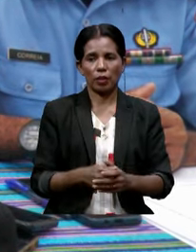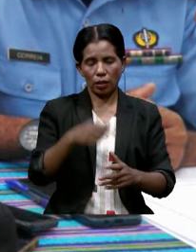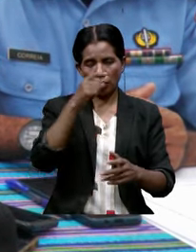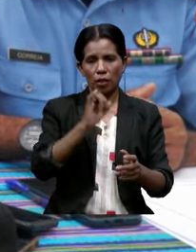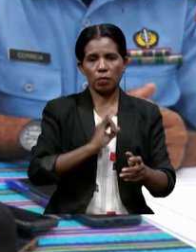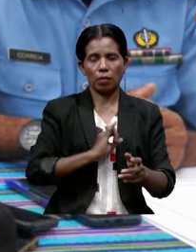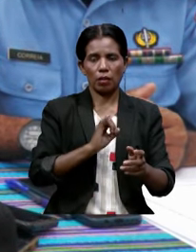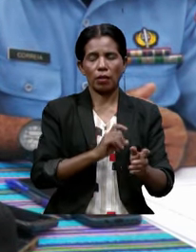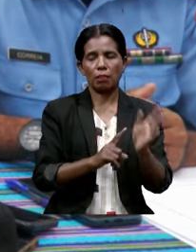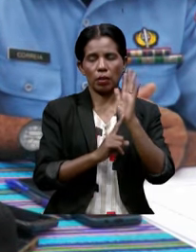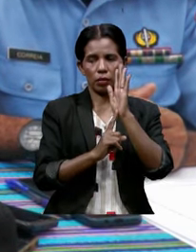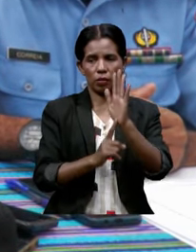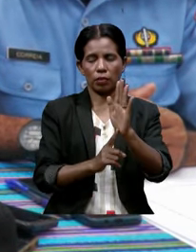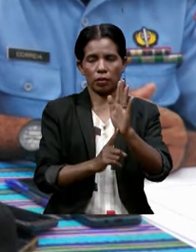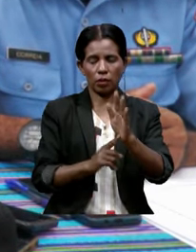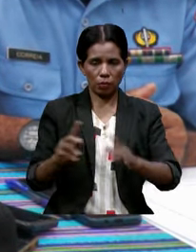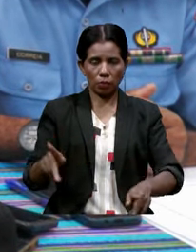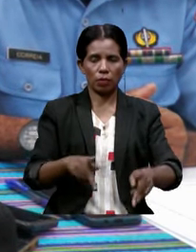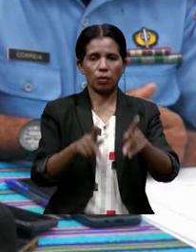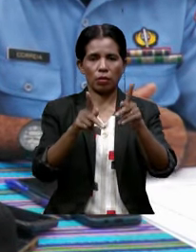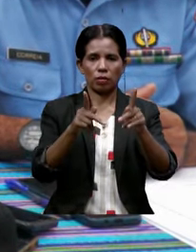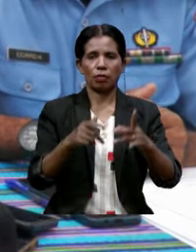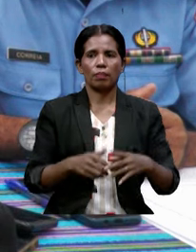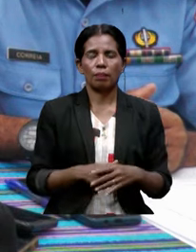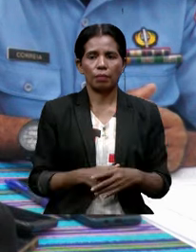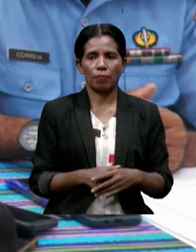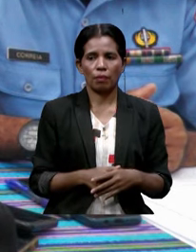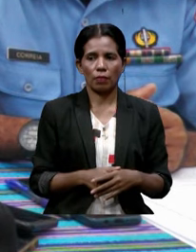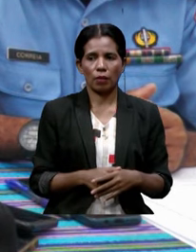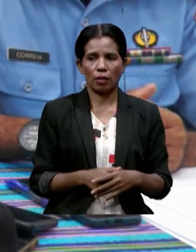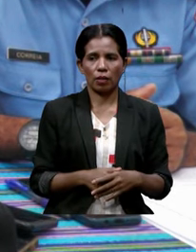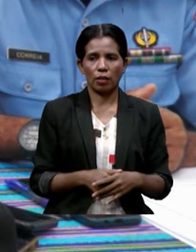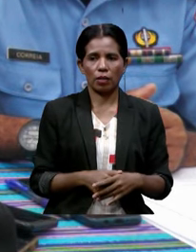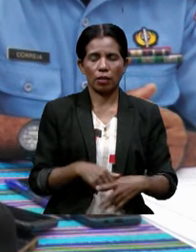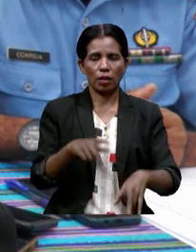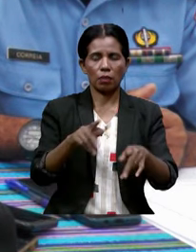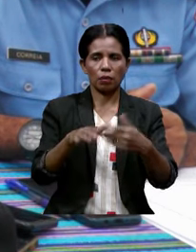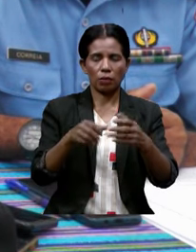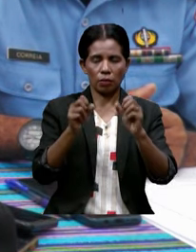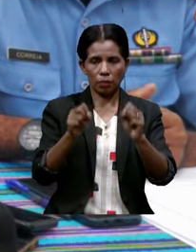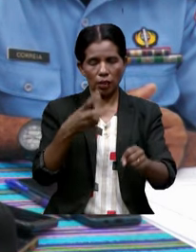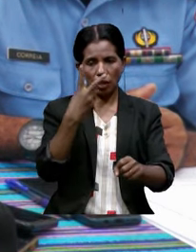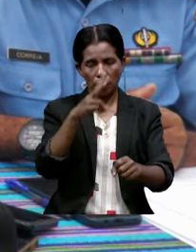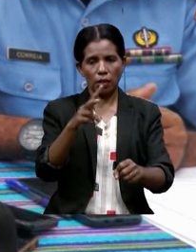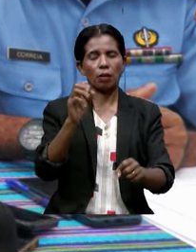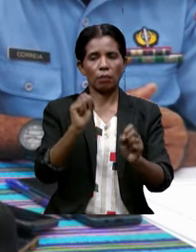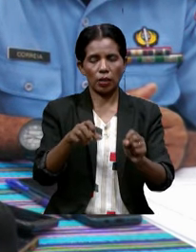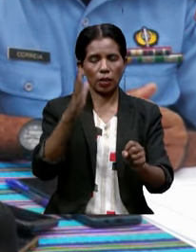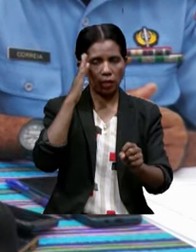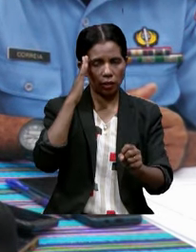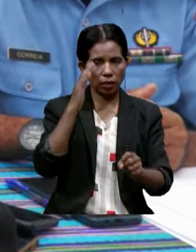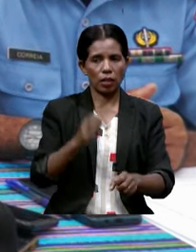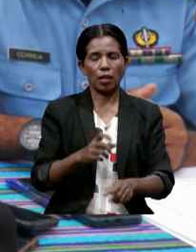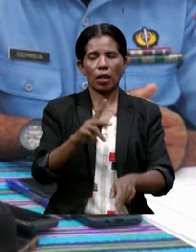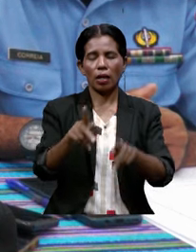katu relata ba publiku odun na bela akompanya na mos bela hatene. Suspeitu